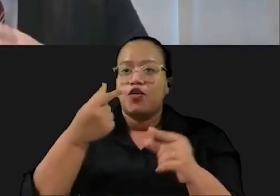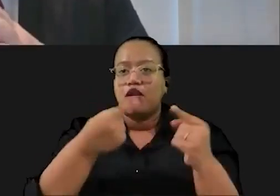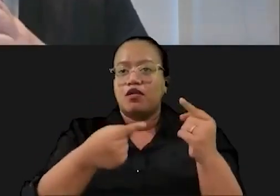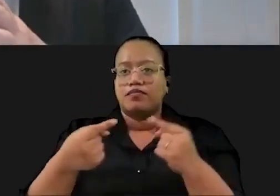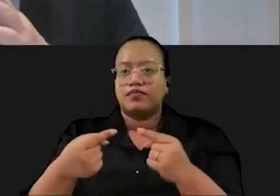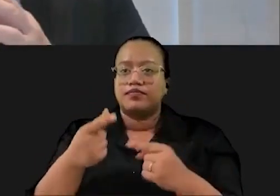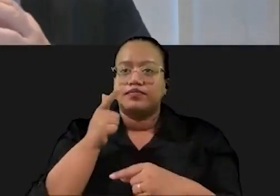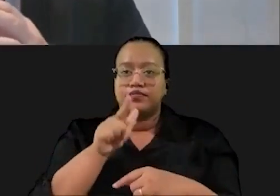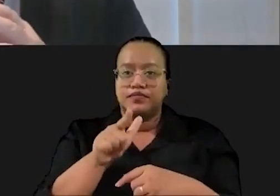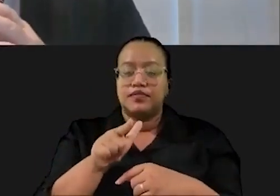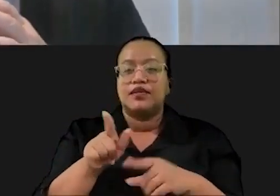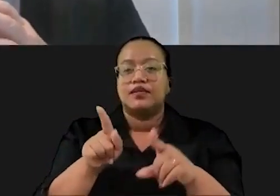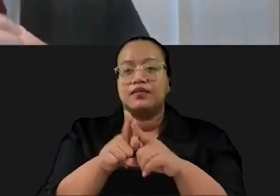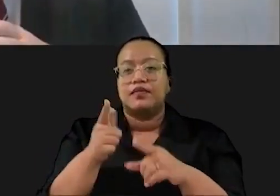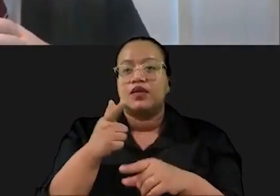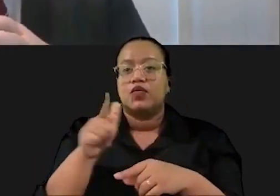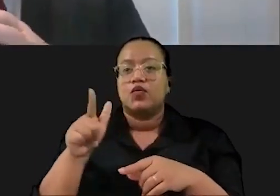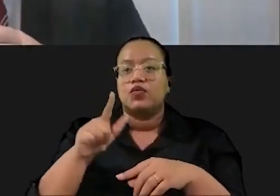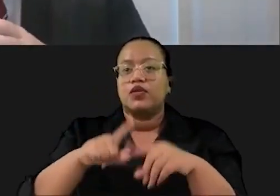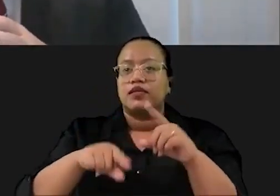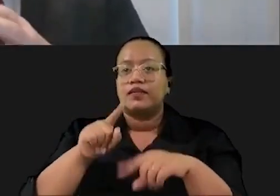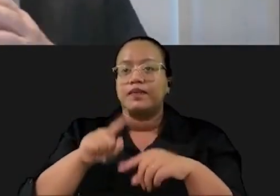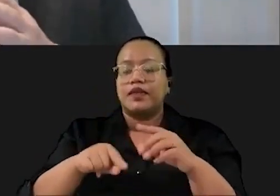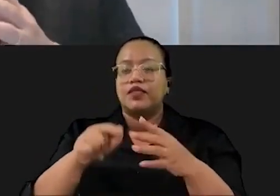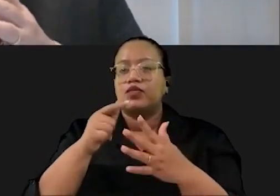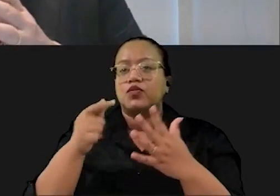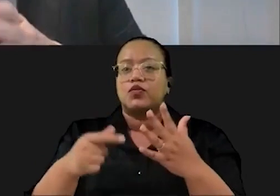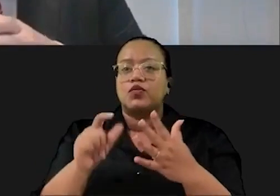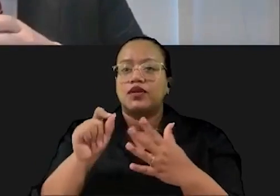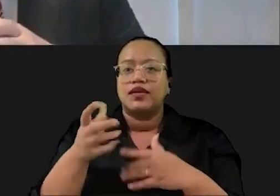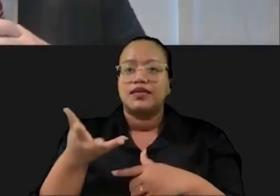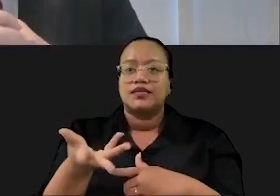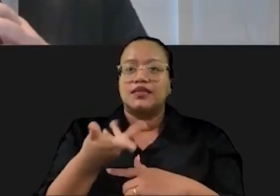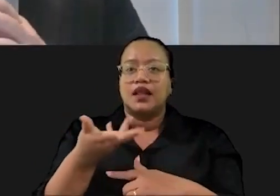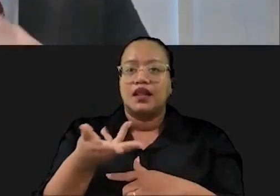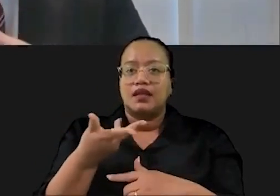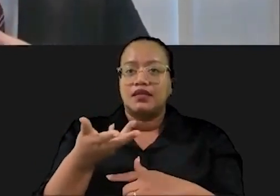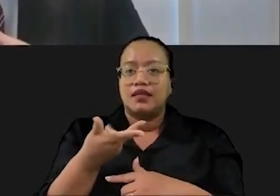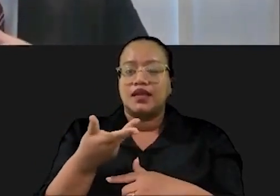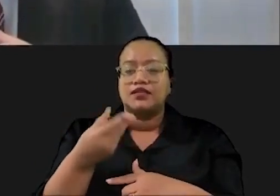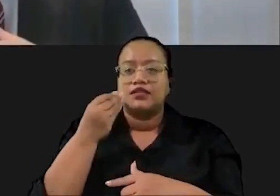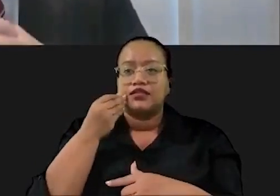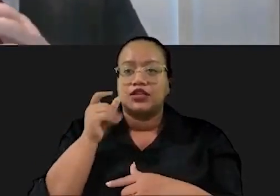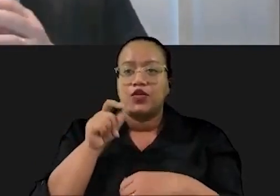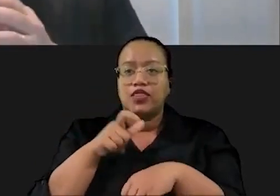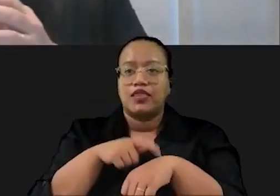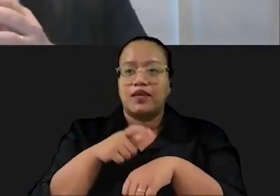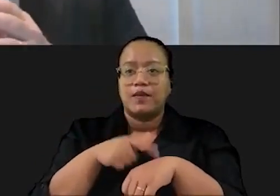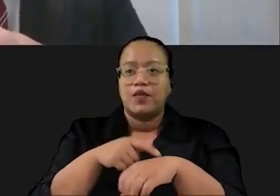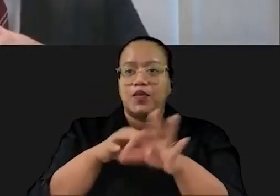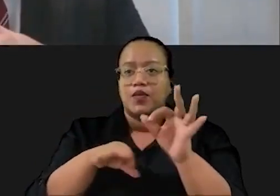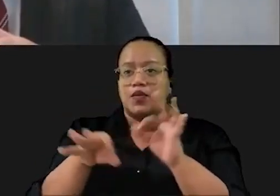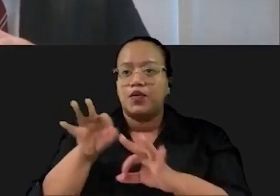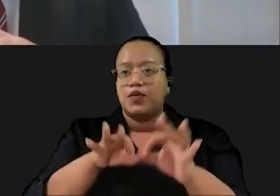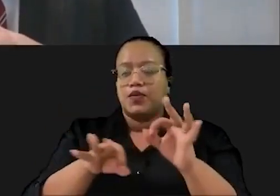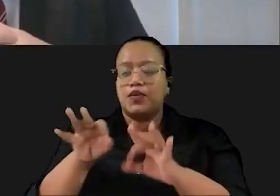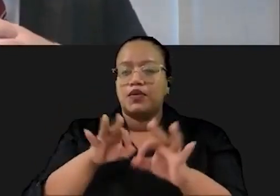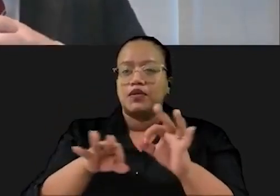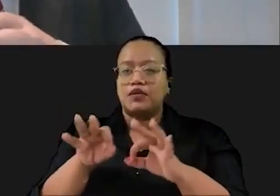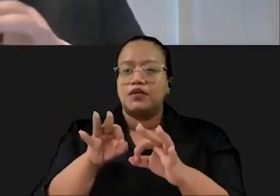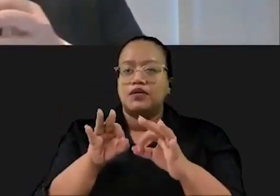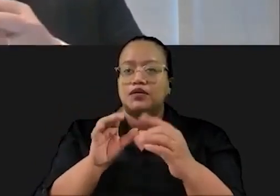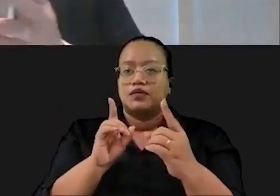celeridade. A gente procurou diminuir o tempo da entrega, né, da prestação judicial, diminuindo prazos ou dispensando